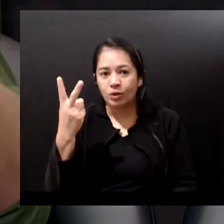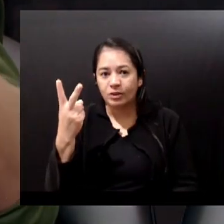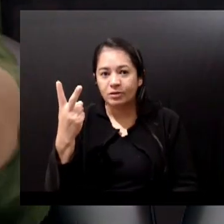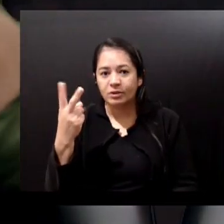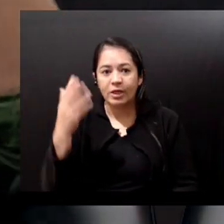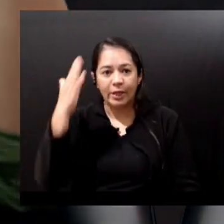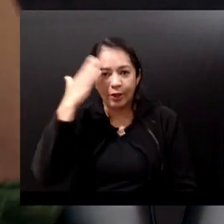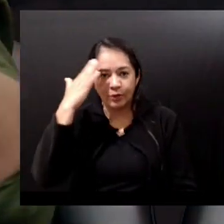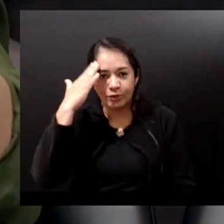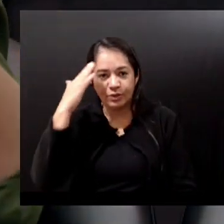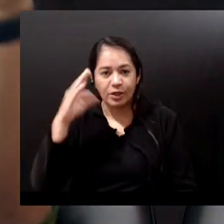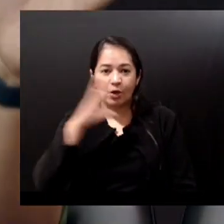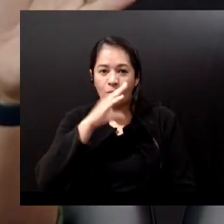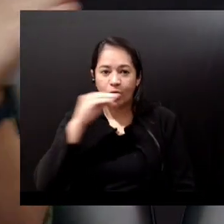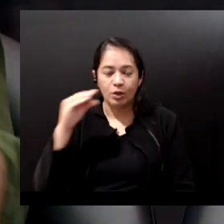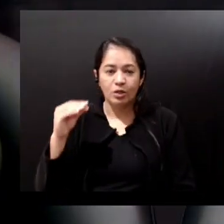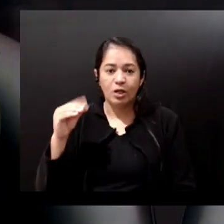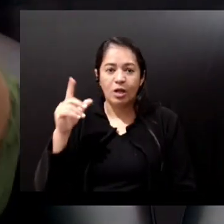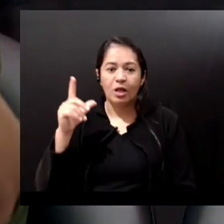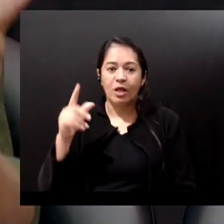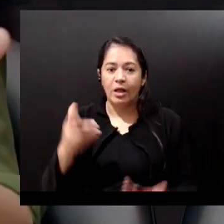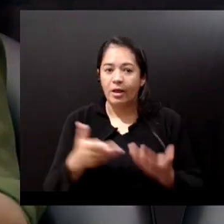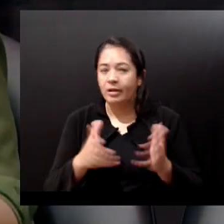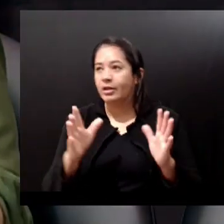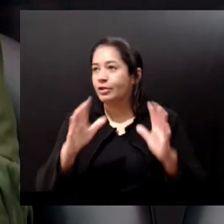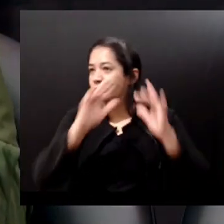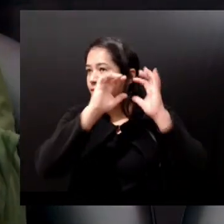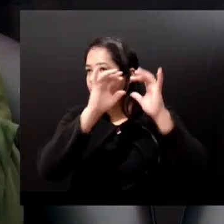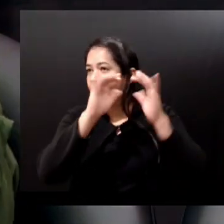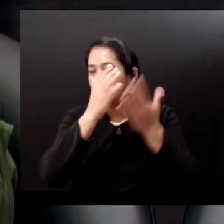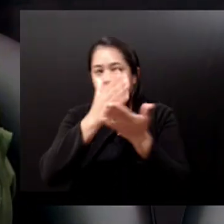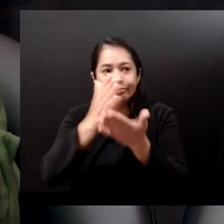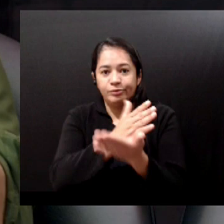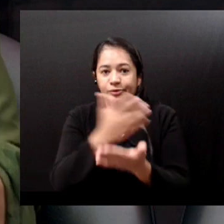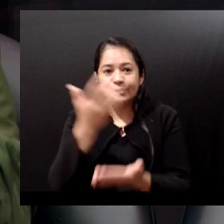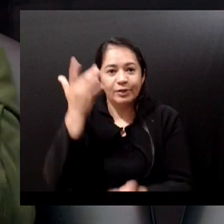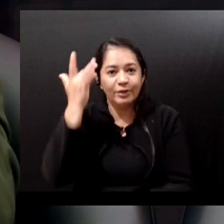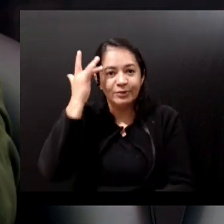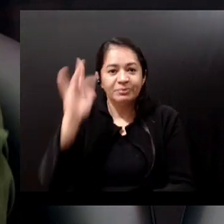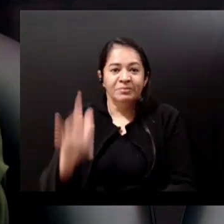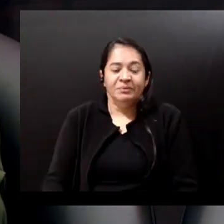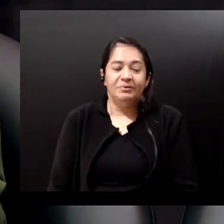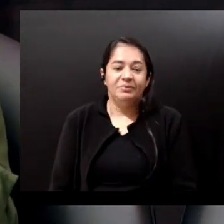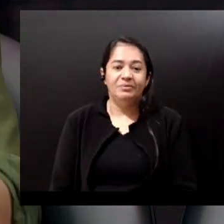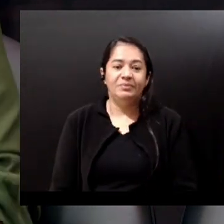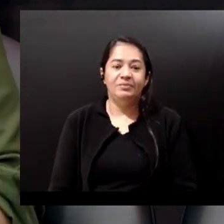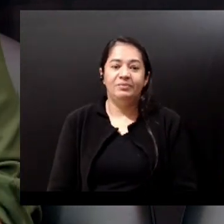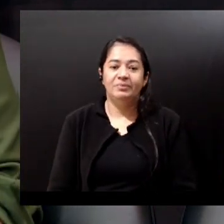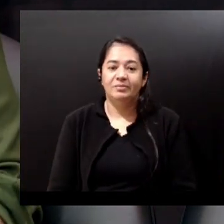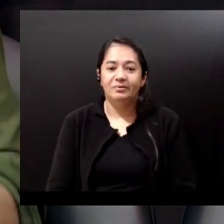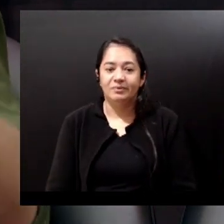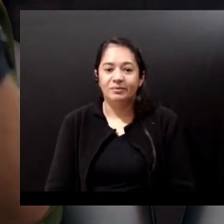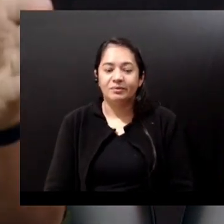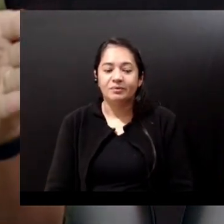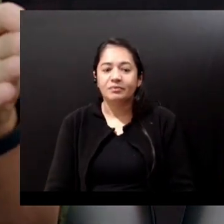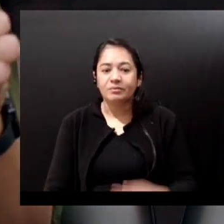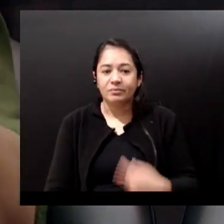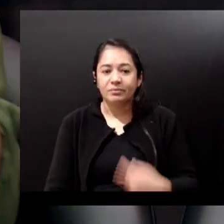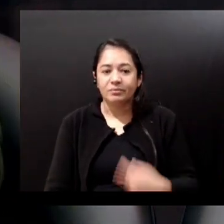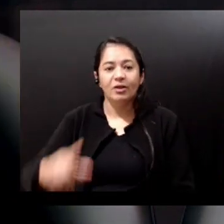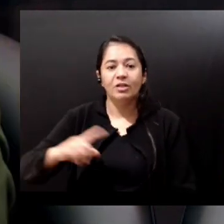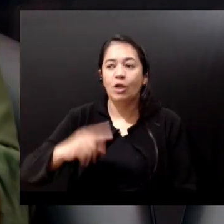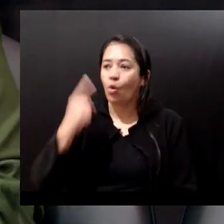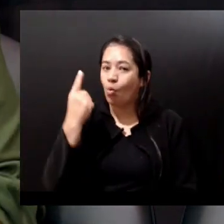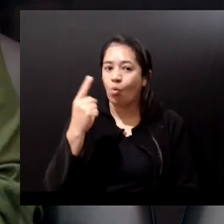hoje ele nasce com o cérebro totalmente dividido, não sei qual é a idade da Mariana, mas, em tese, nós temos apenas um processo mental. Ou é uma